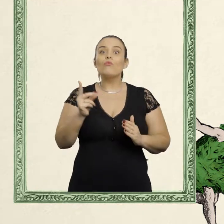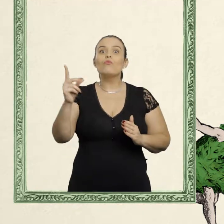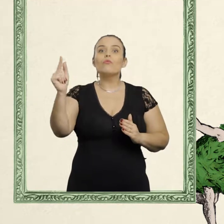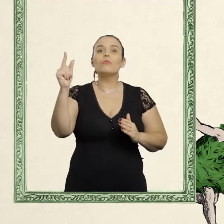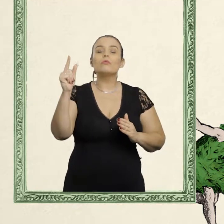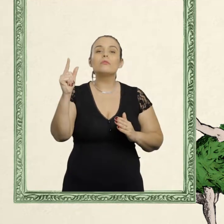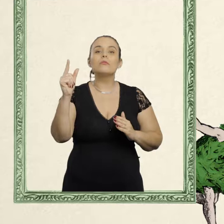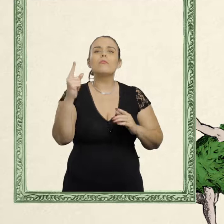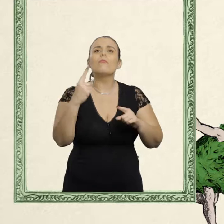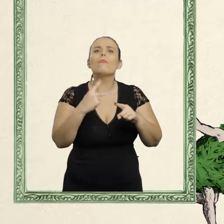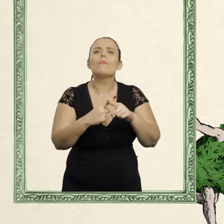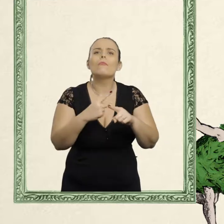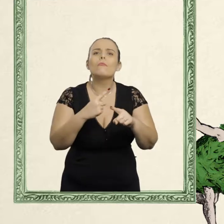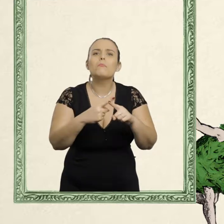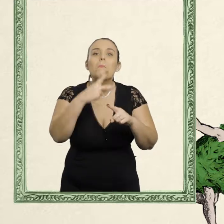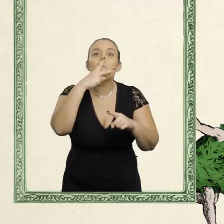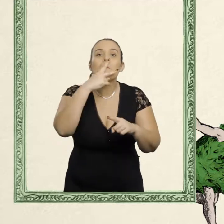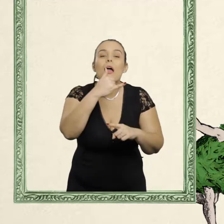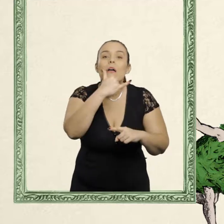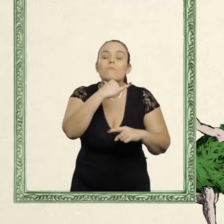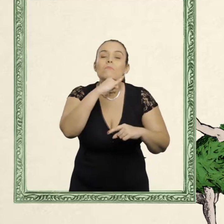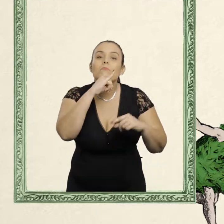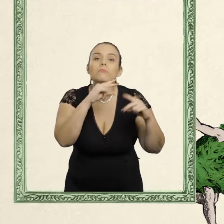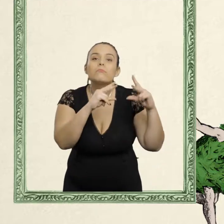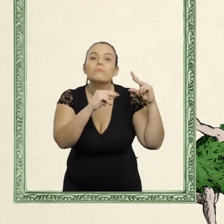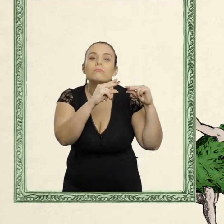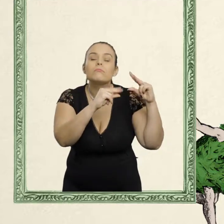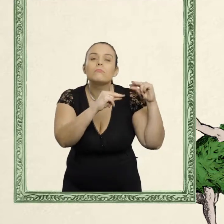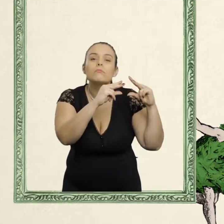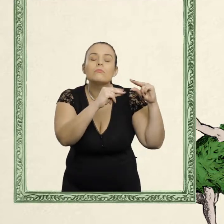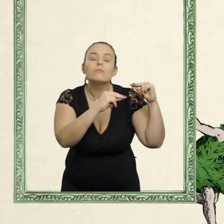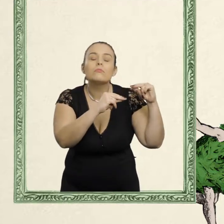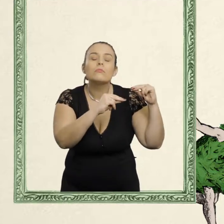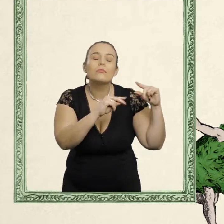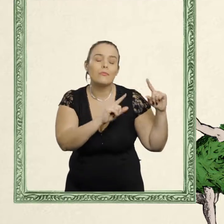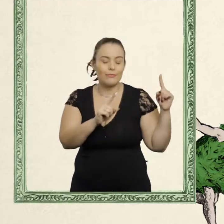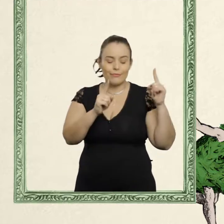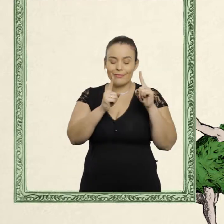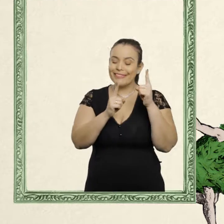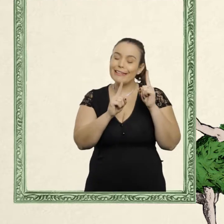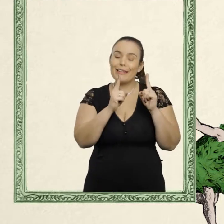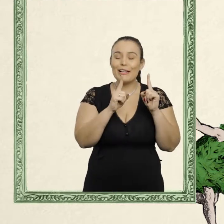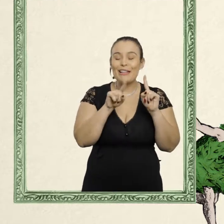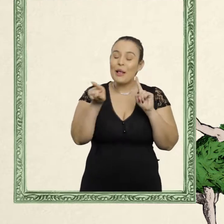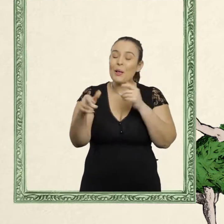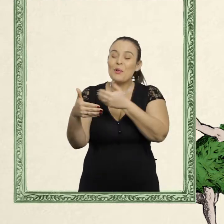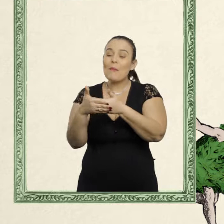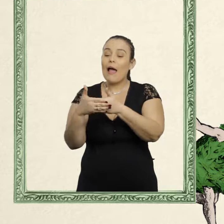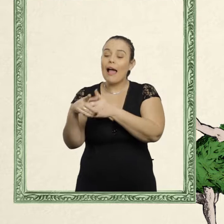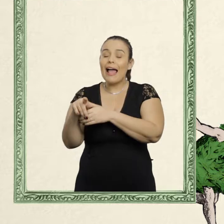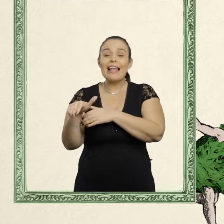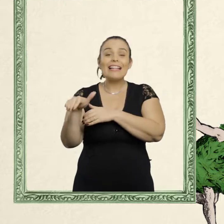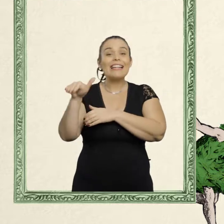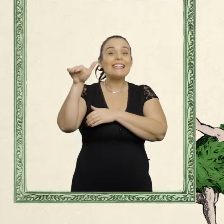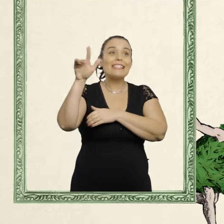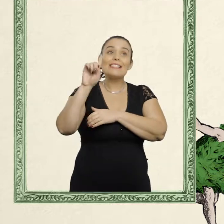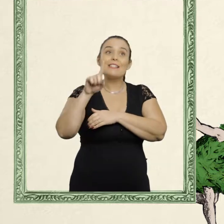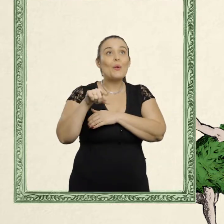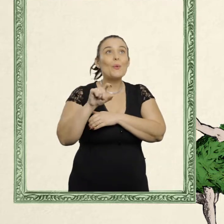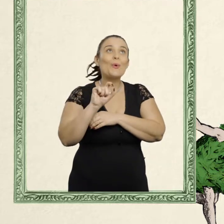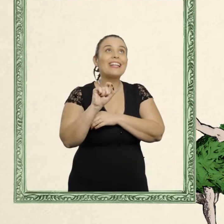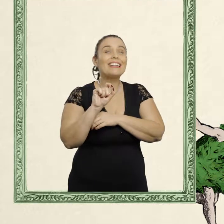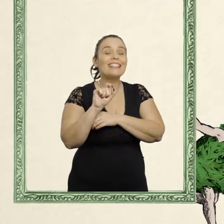Ele fugiu porque escutou seu pai e sua mãe conversando. Os pais de Peter estavam falando sobre o que ele seria quando